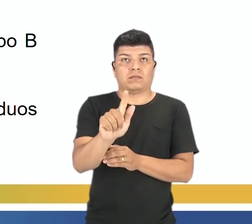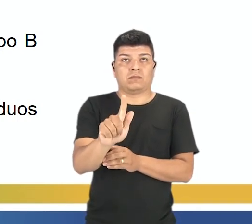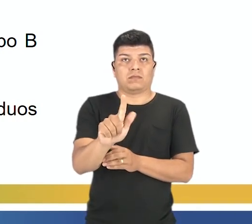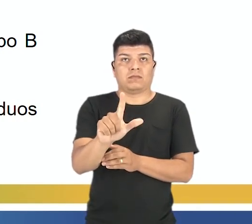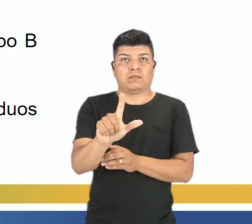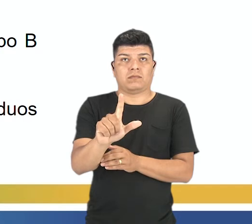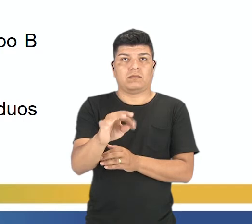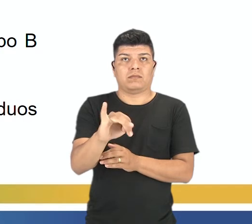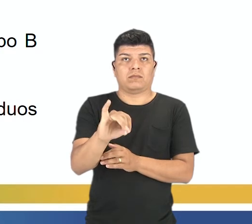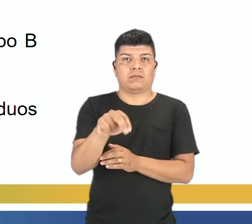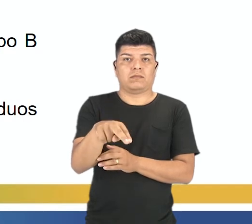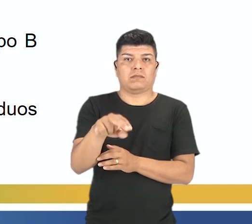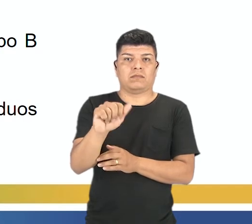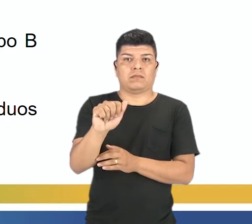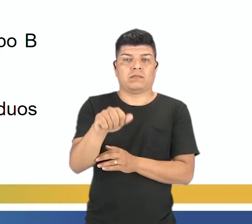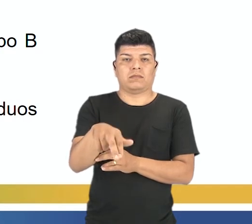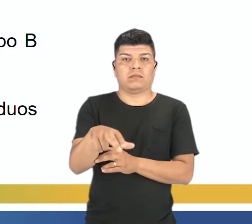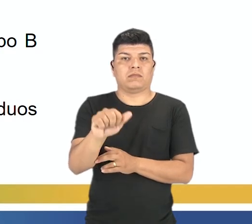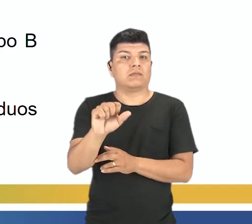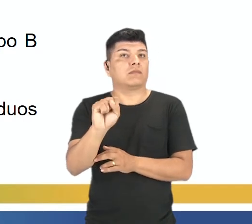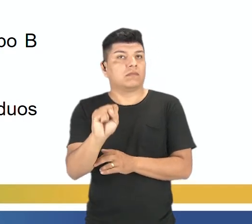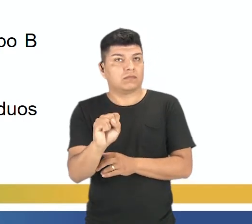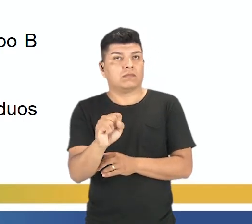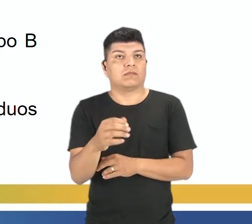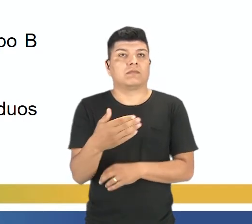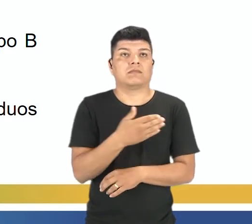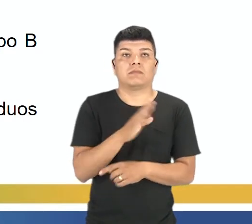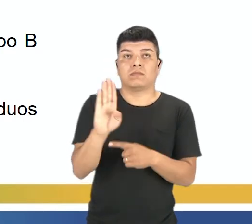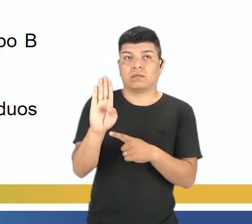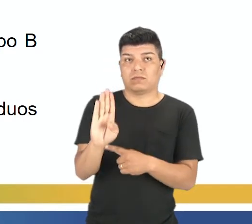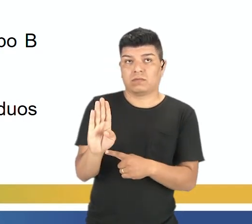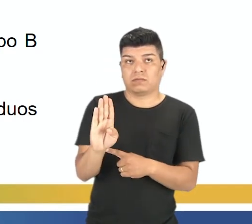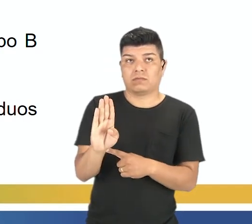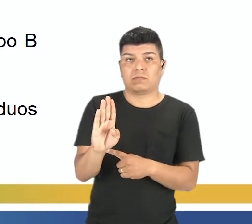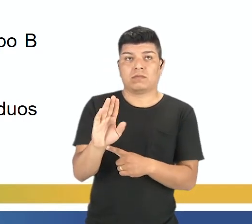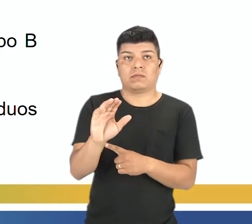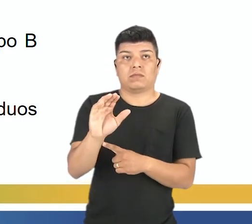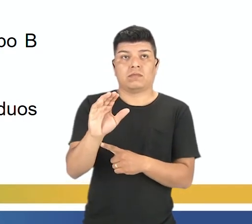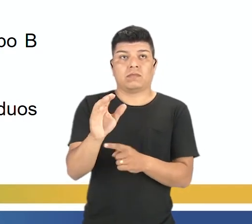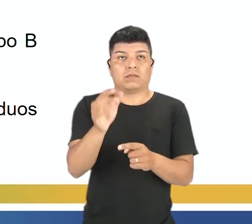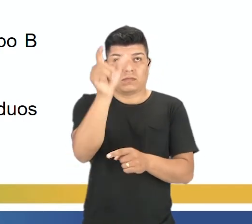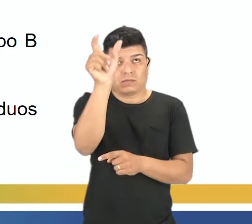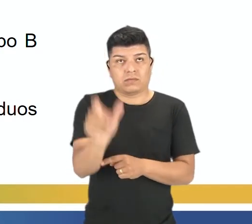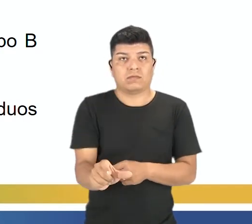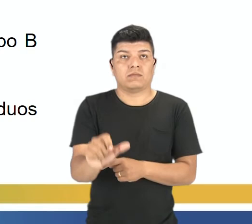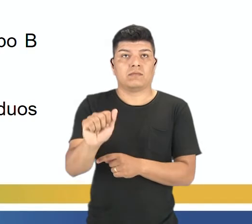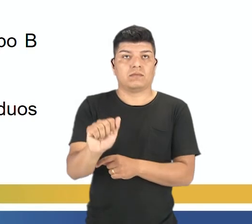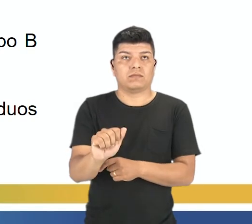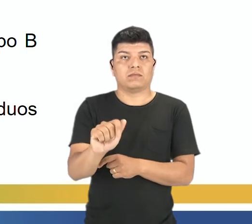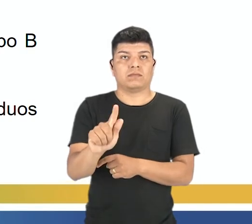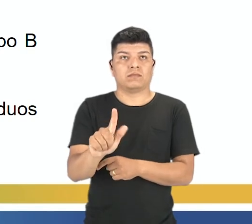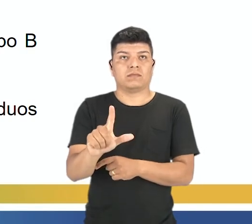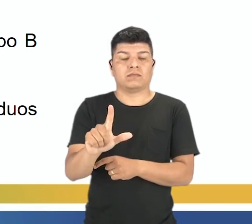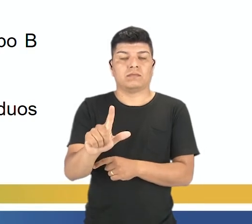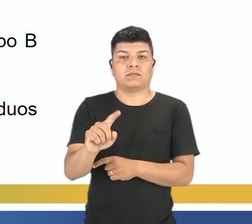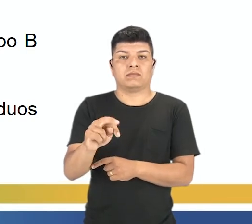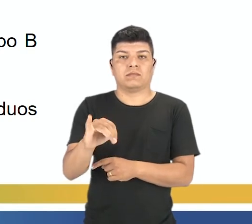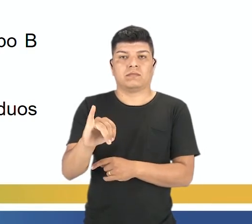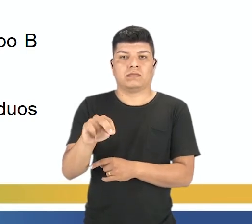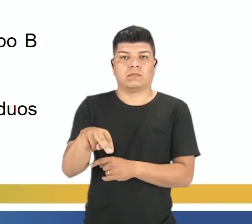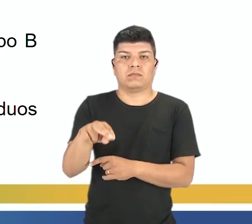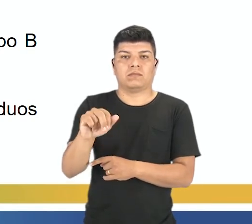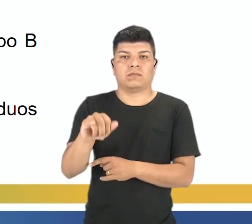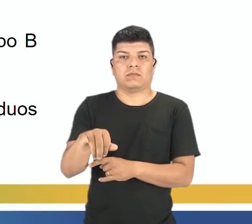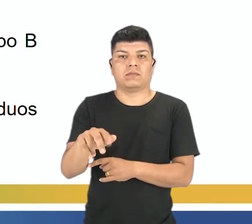vamos ver. Um indivíduo com aglutinina do tipo B não pode ser filho de pai tipo O?